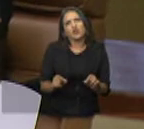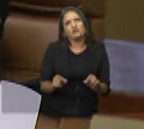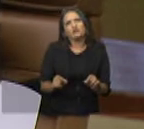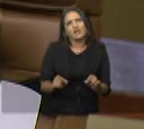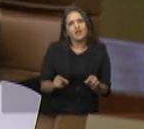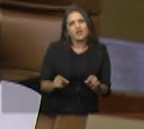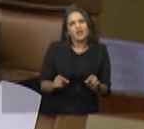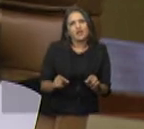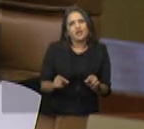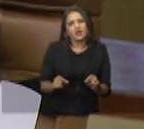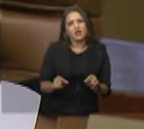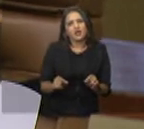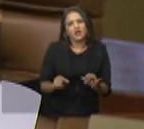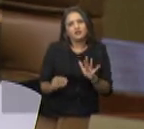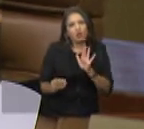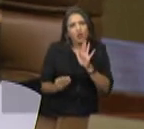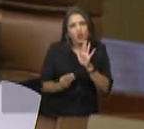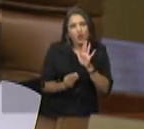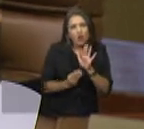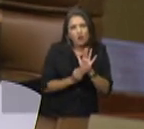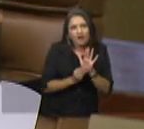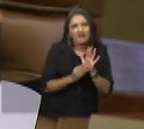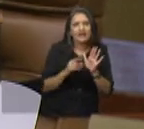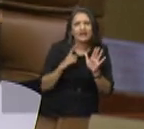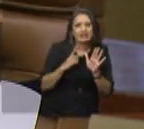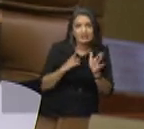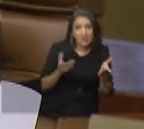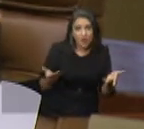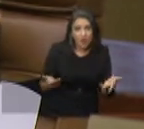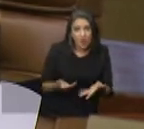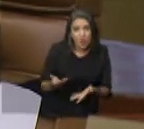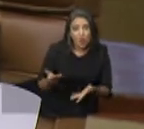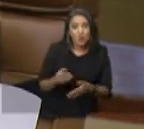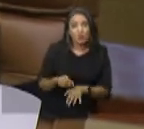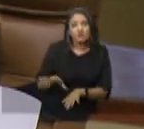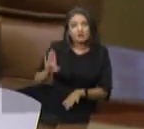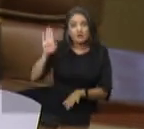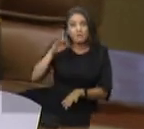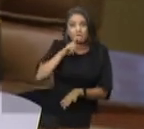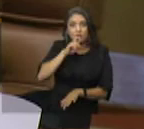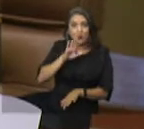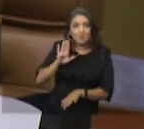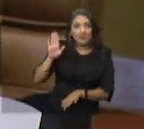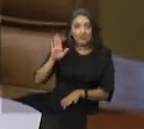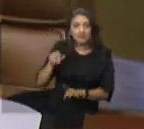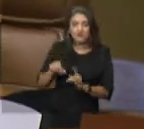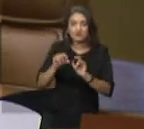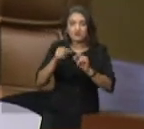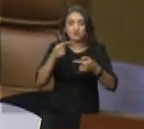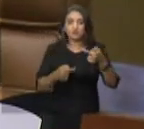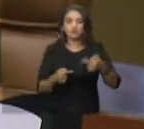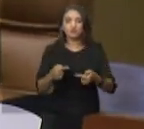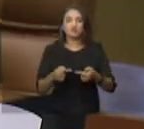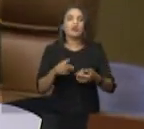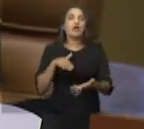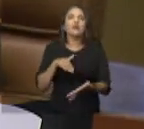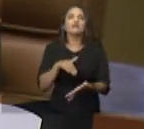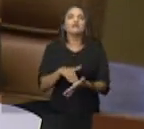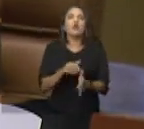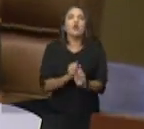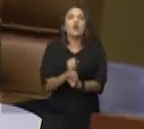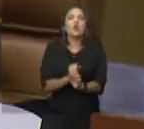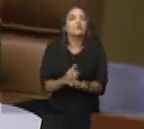uma menção a essa promessa que existe hoje de implementar essa política até o ano tal